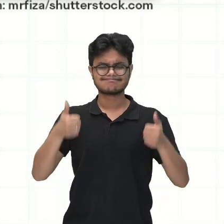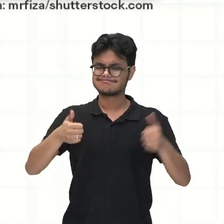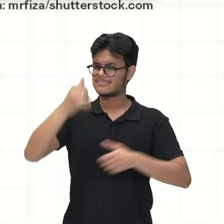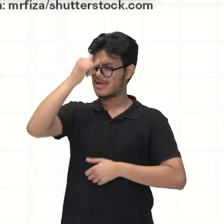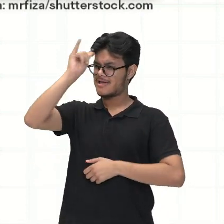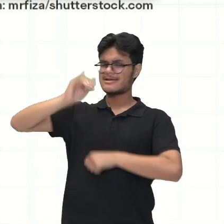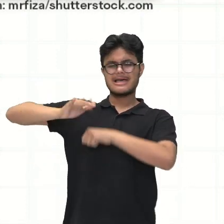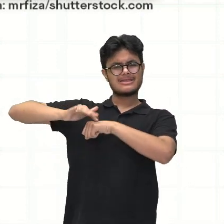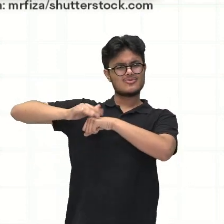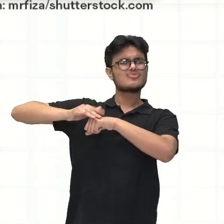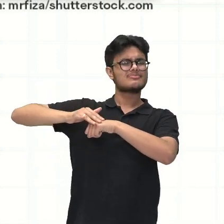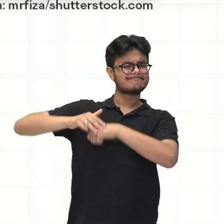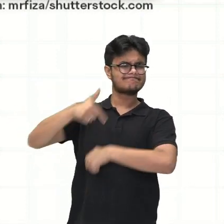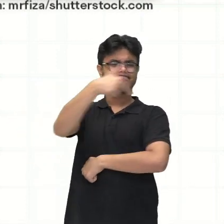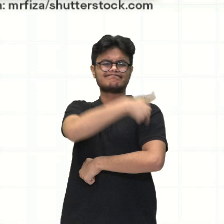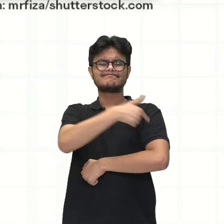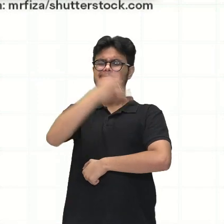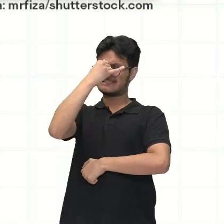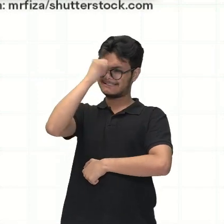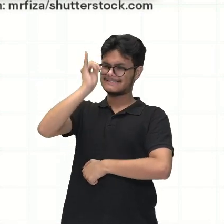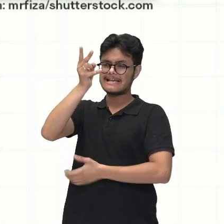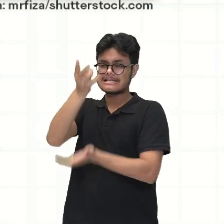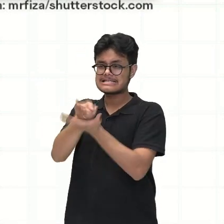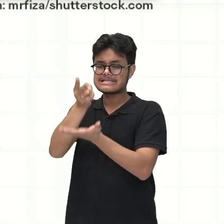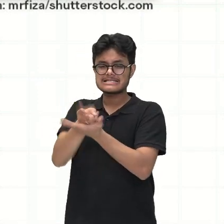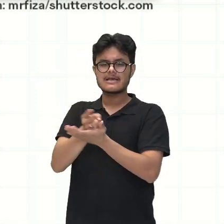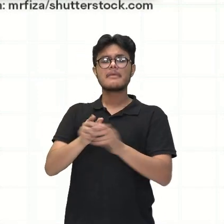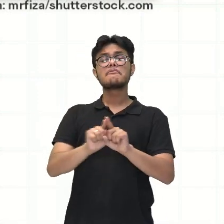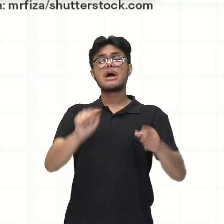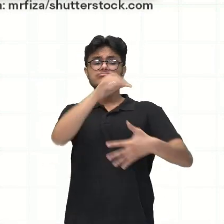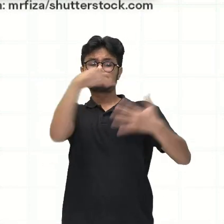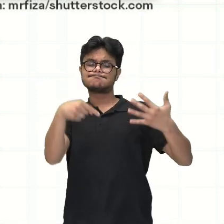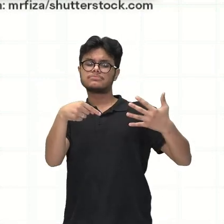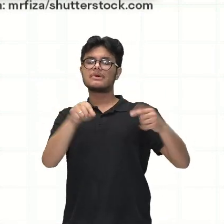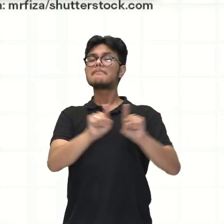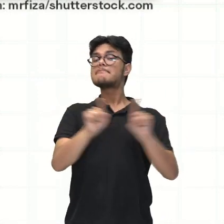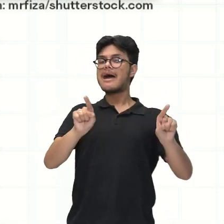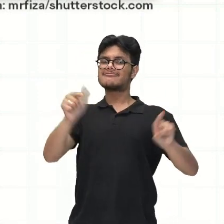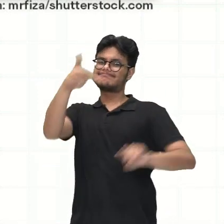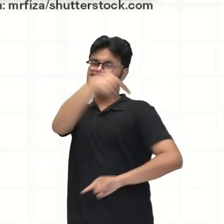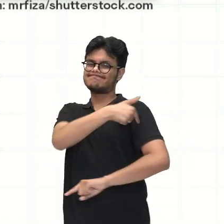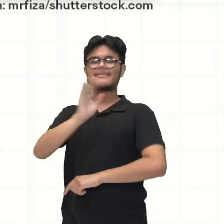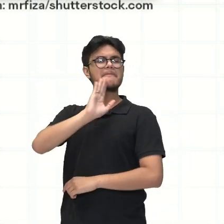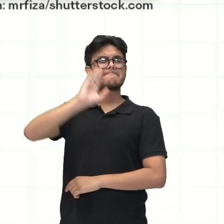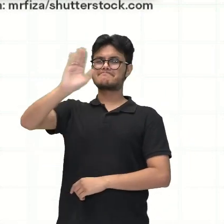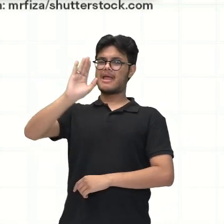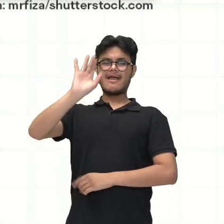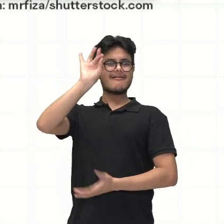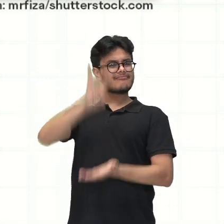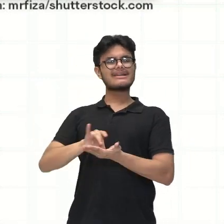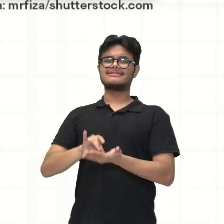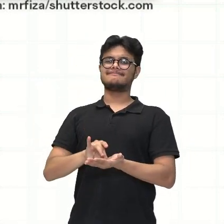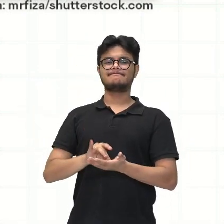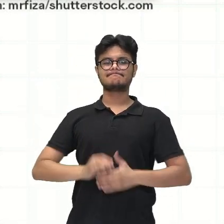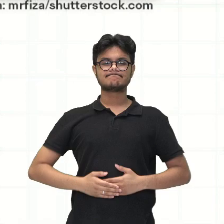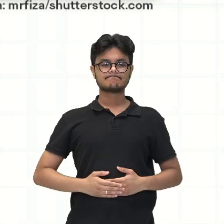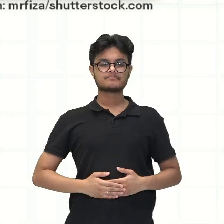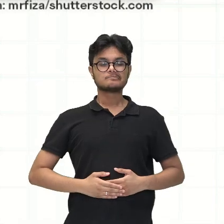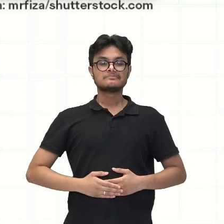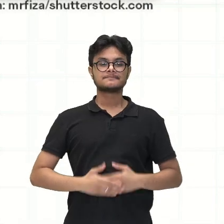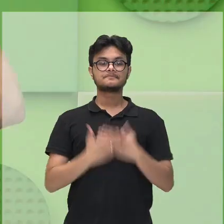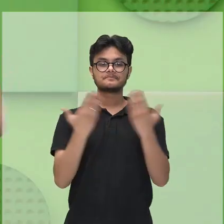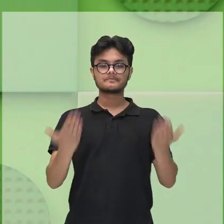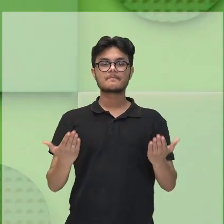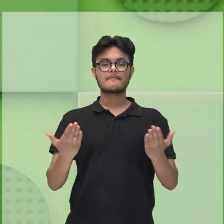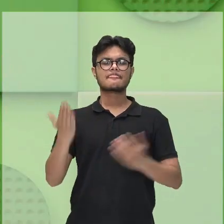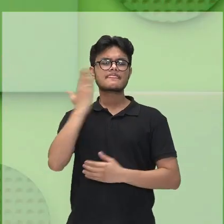inúmeras medidas de prevenção, né? Mas sempre a vacina é uma das nossas melhores opções. E o que é